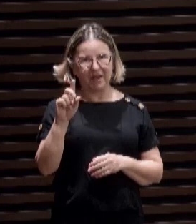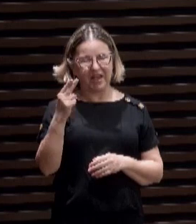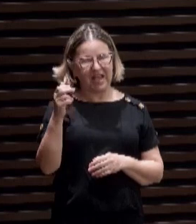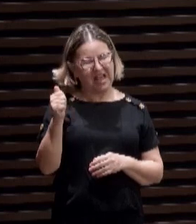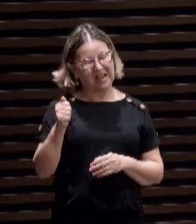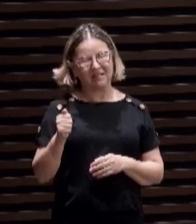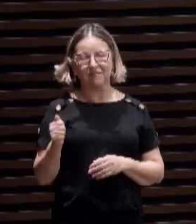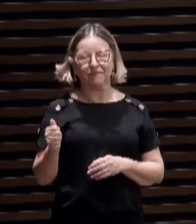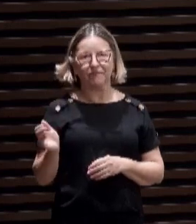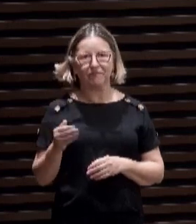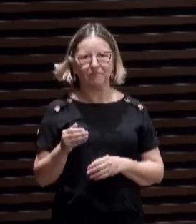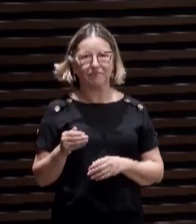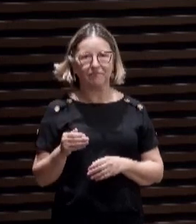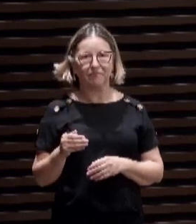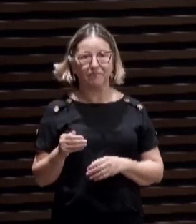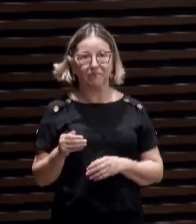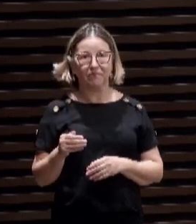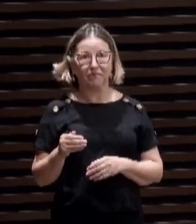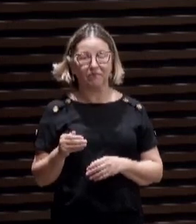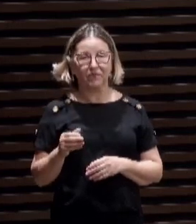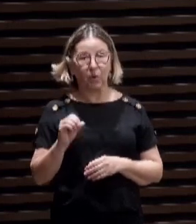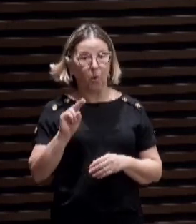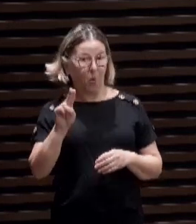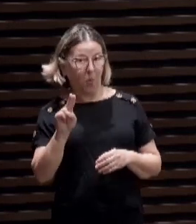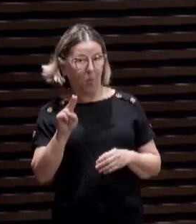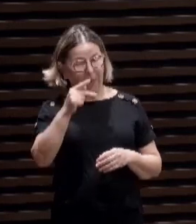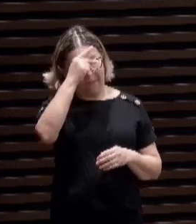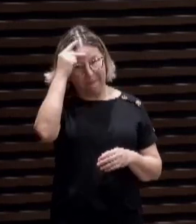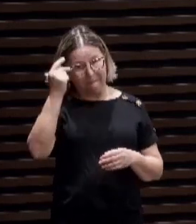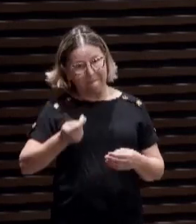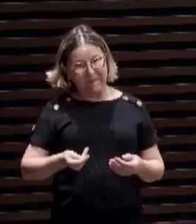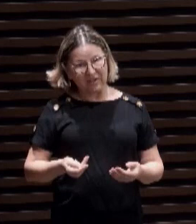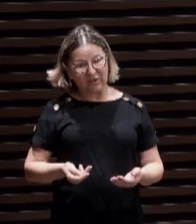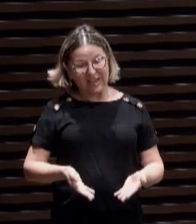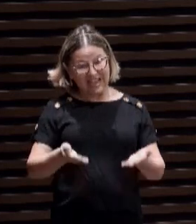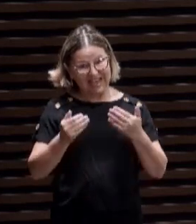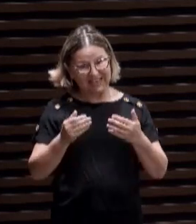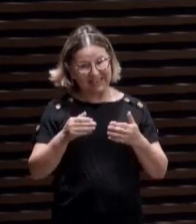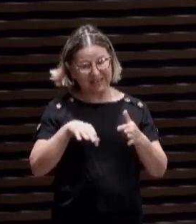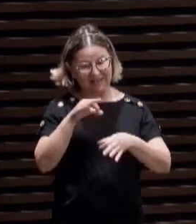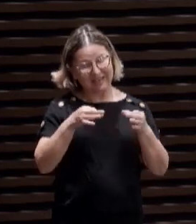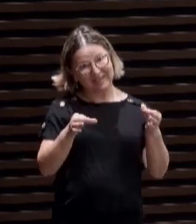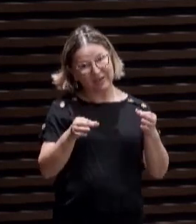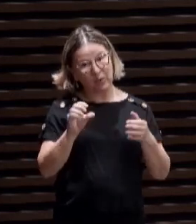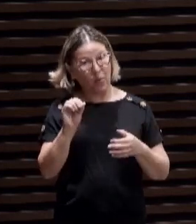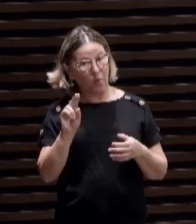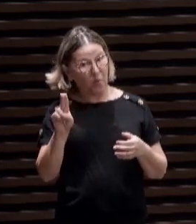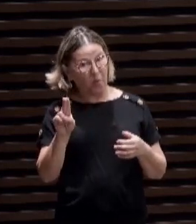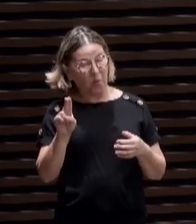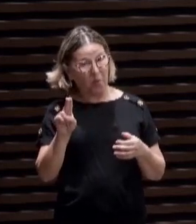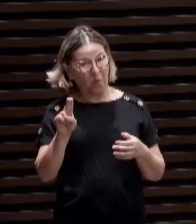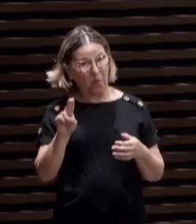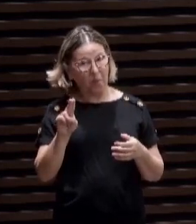ou é o galardão a ser recebido, ou a prova de fogo que nossas obras sofrerão. Qual